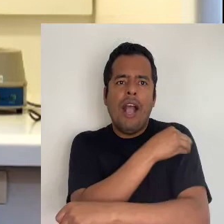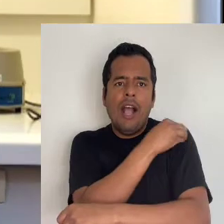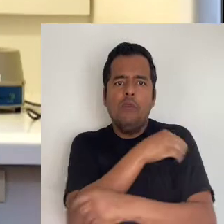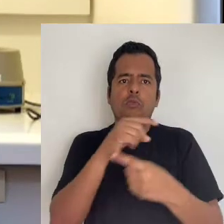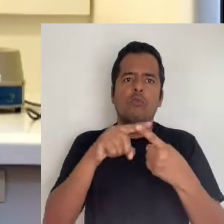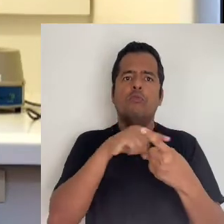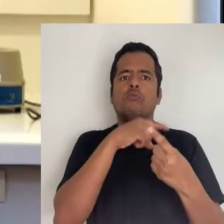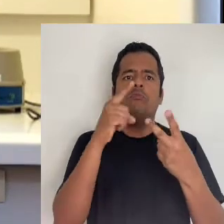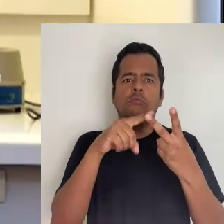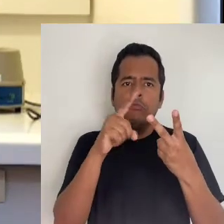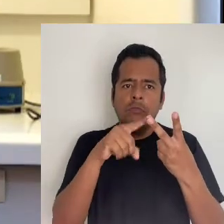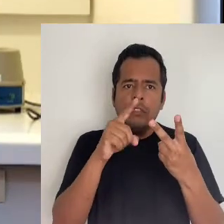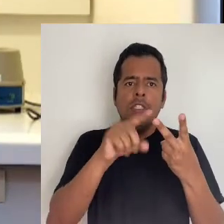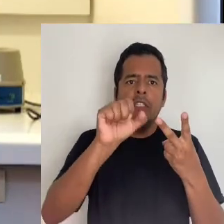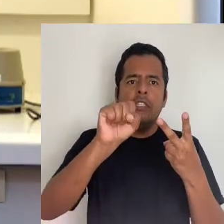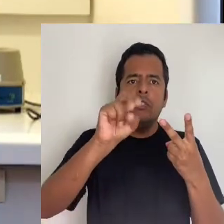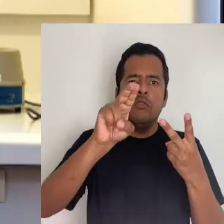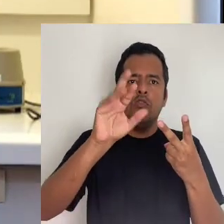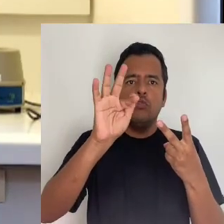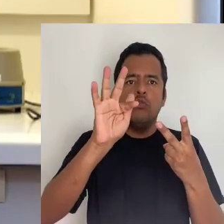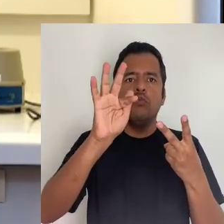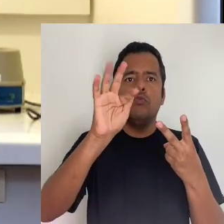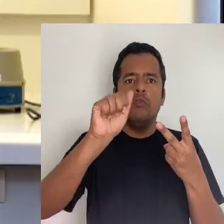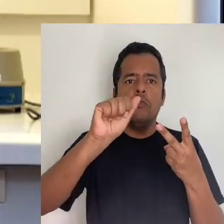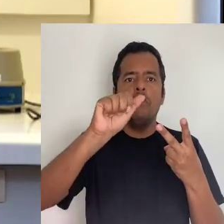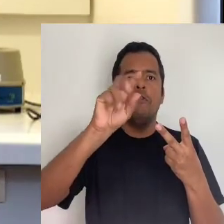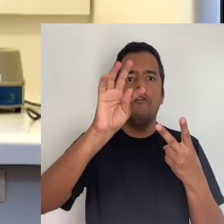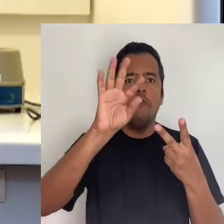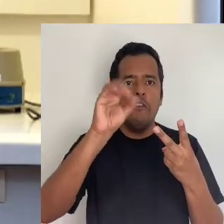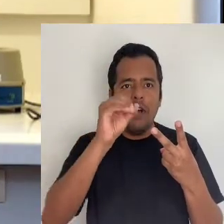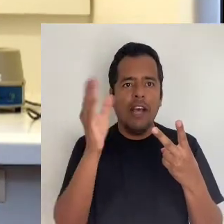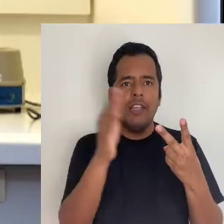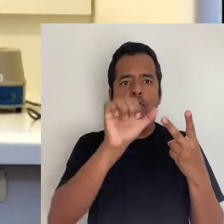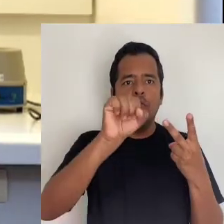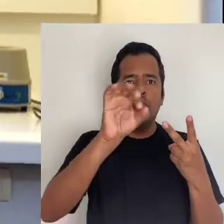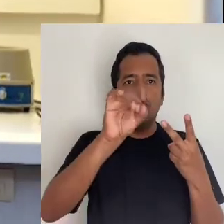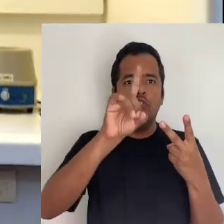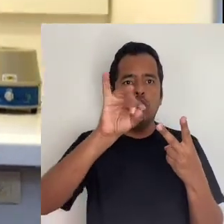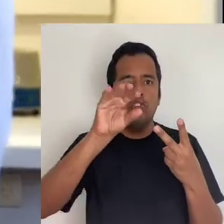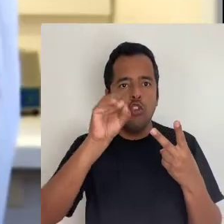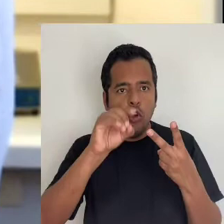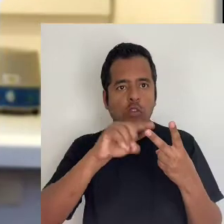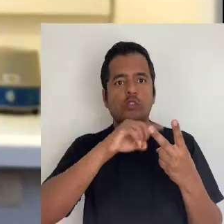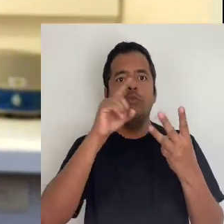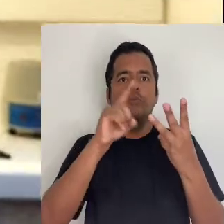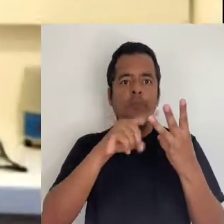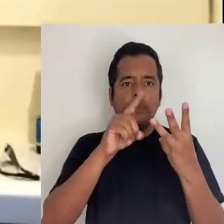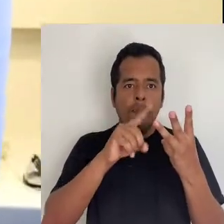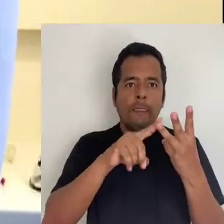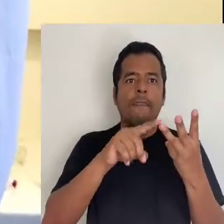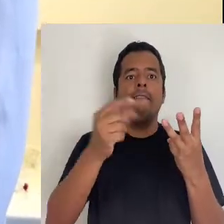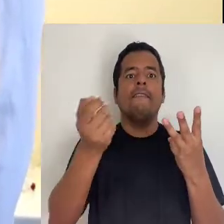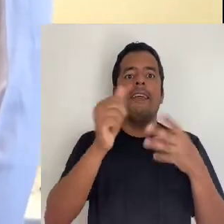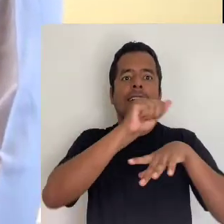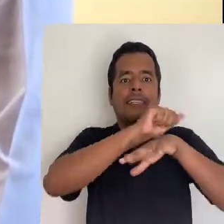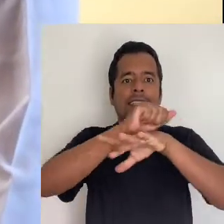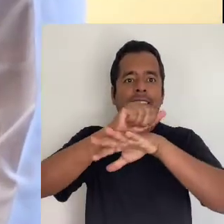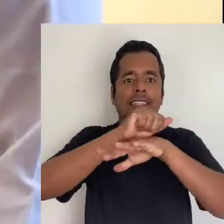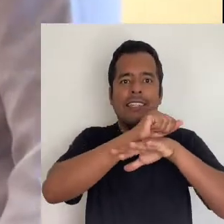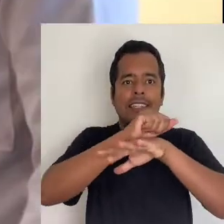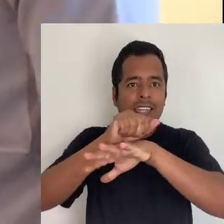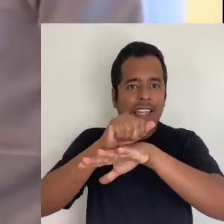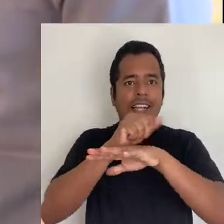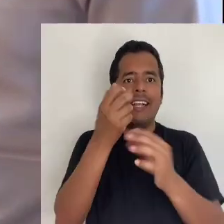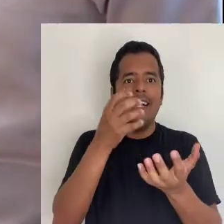isobutílico, tá? Nós iremos precisar do sulfato de sódio anidro para a secagem do solvente. Nós iremos precisar também do